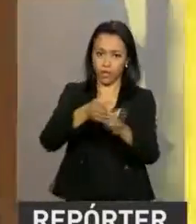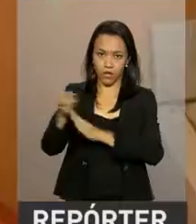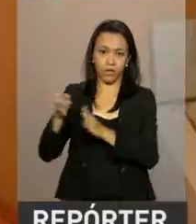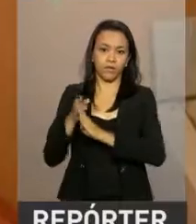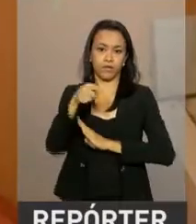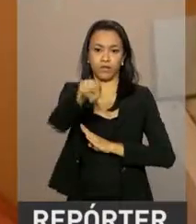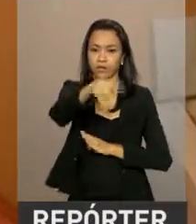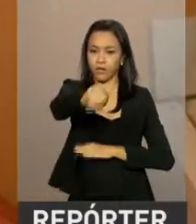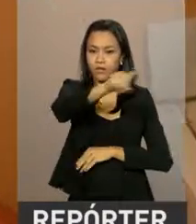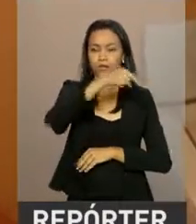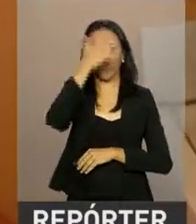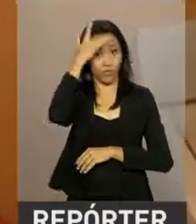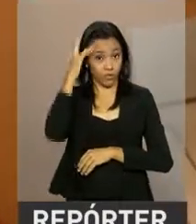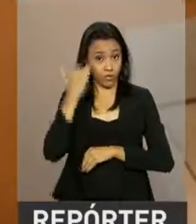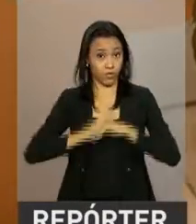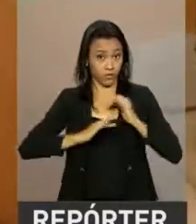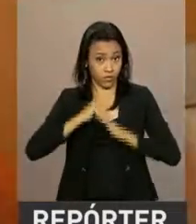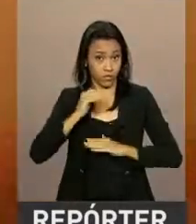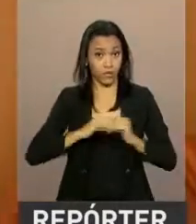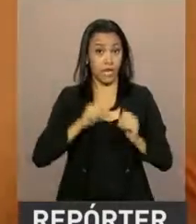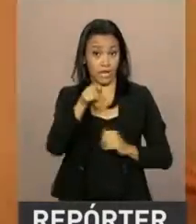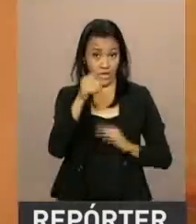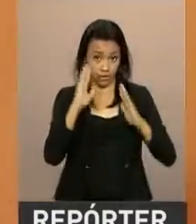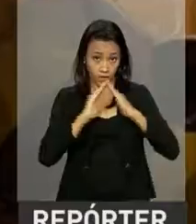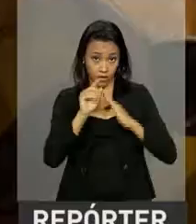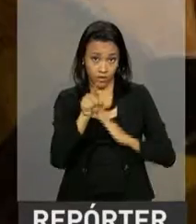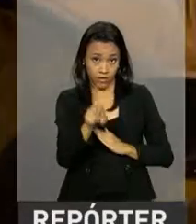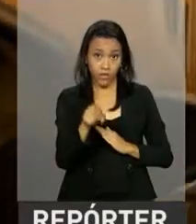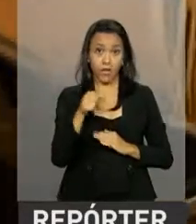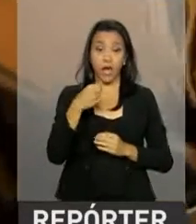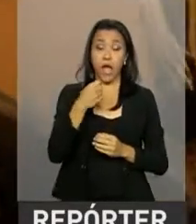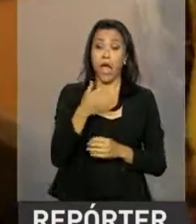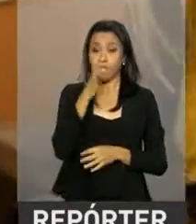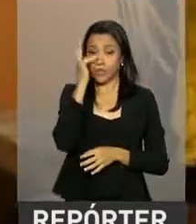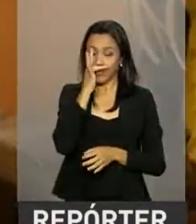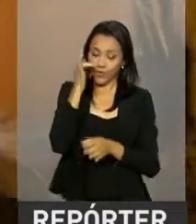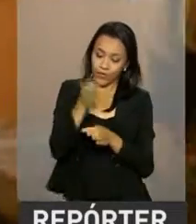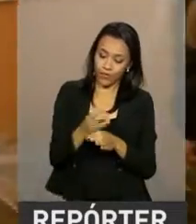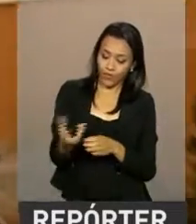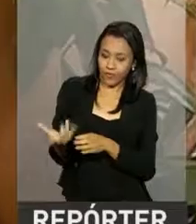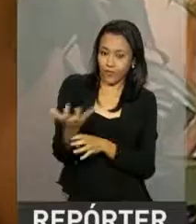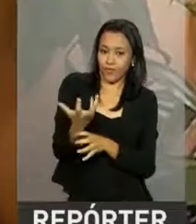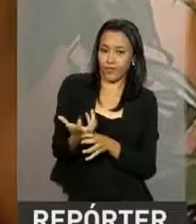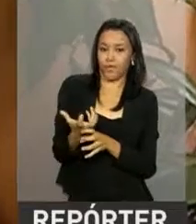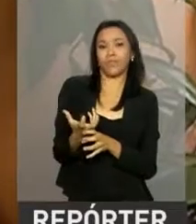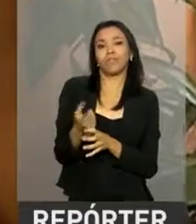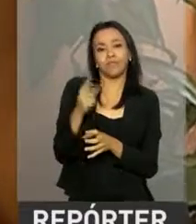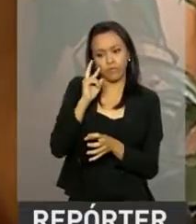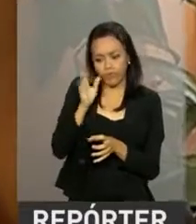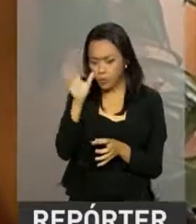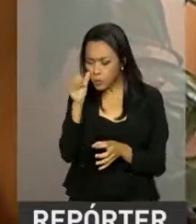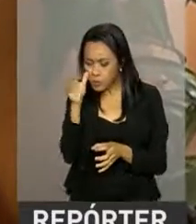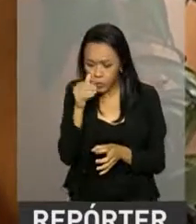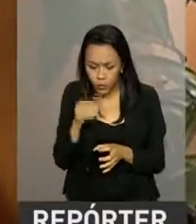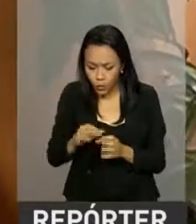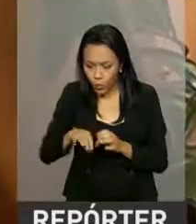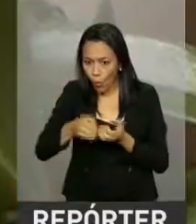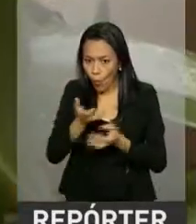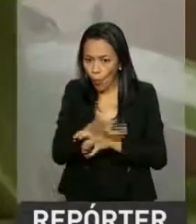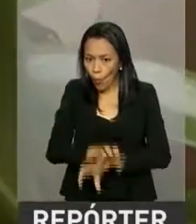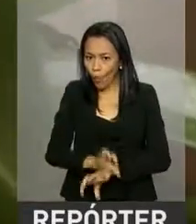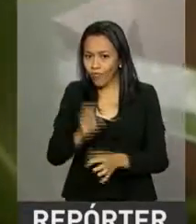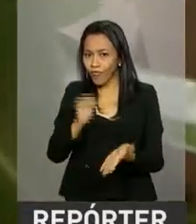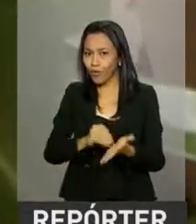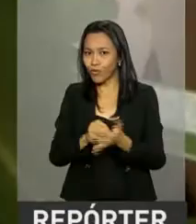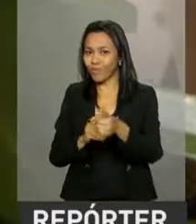de agentes de zoonose. Nessa residência, as plantas ganham destaque. Quase tudo certo, menos